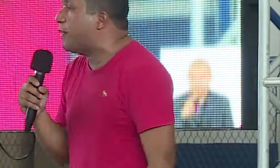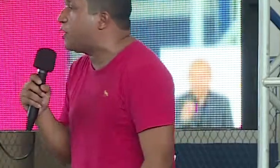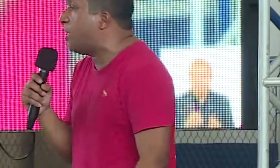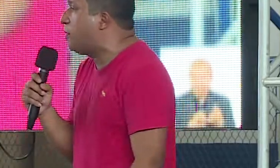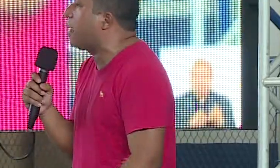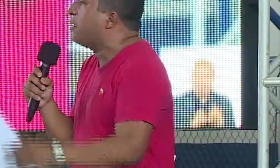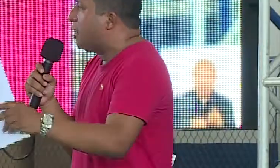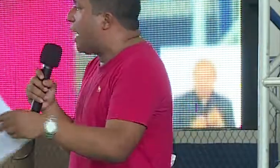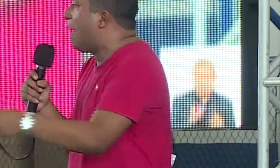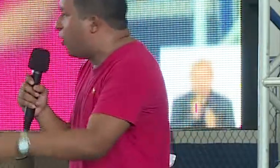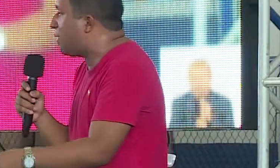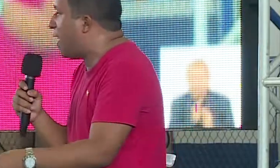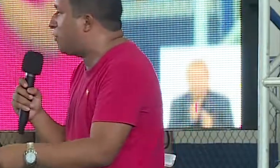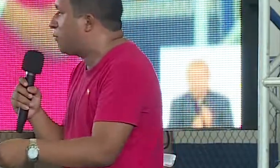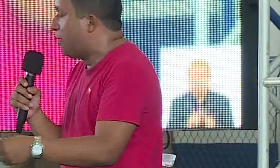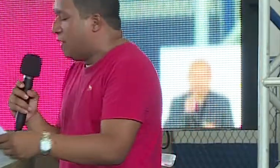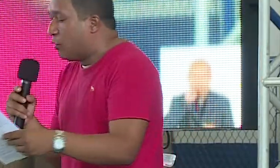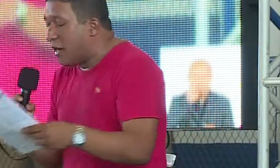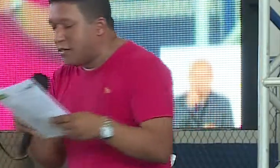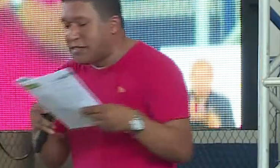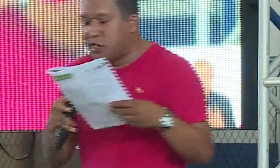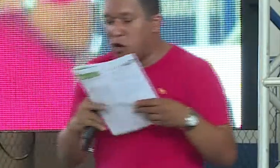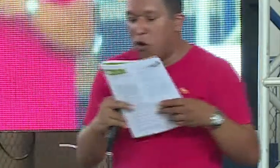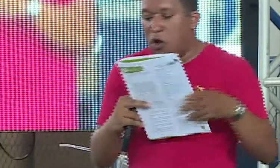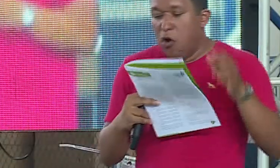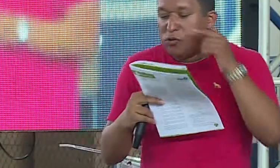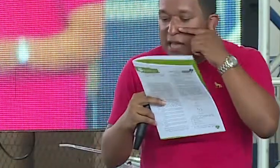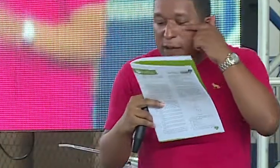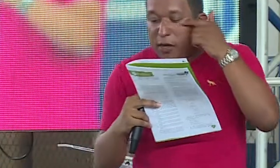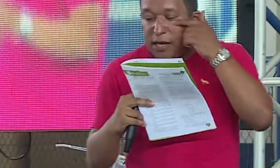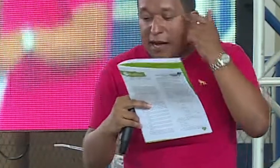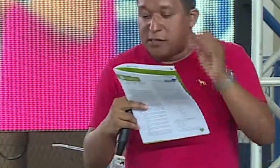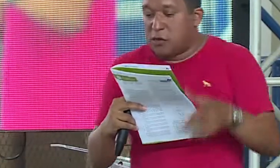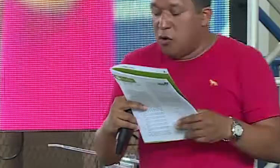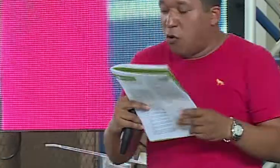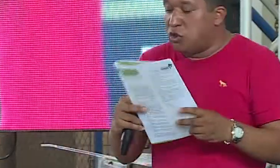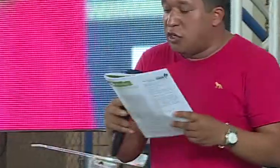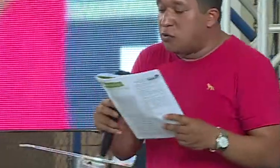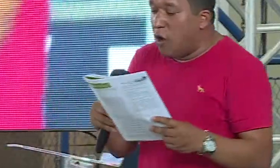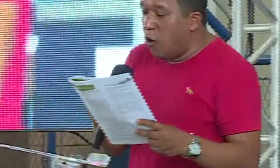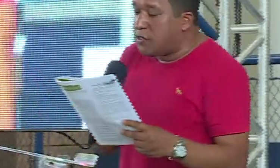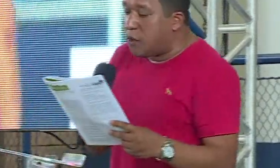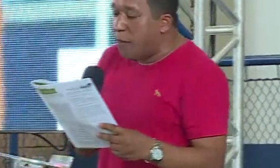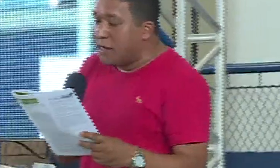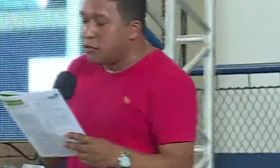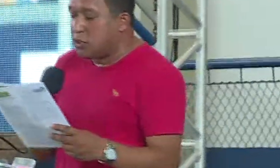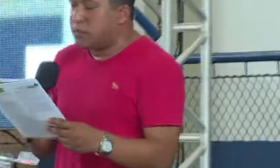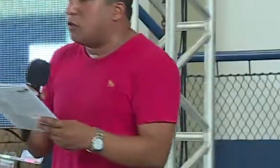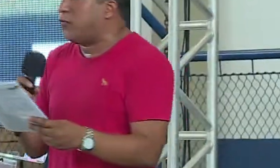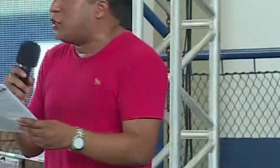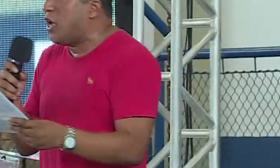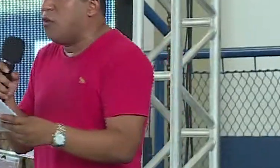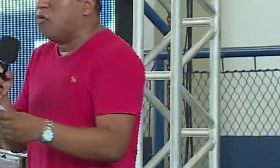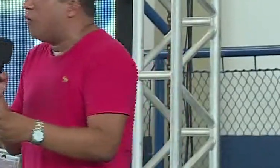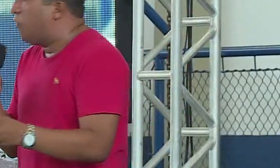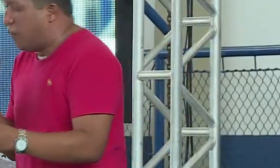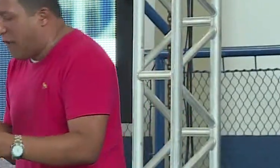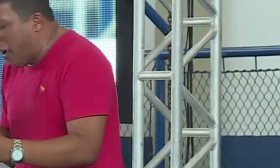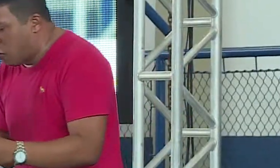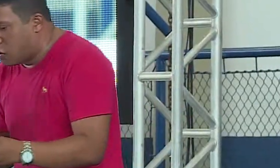Qual é a espécie química? Carboidrato. Então ele diz assim, ó, os carboidratos contidos no arroz são mais nutritivos que o do